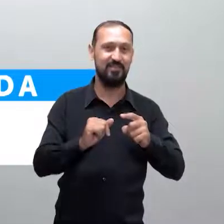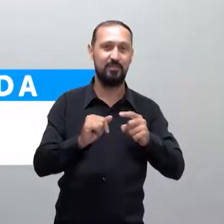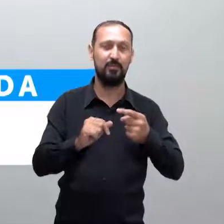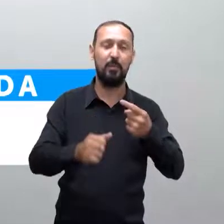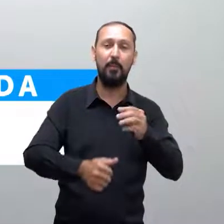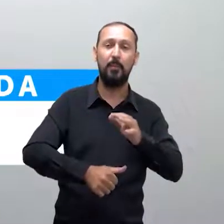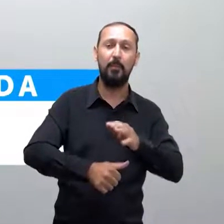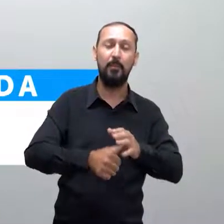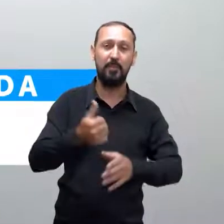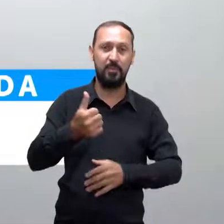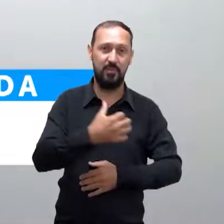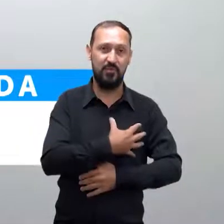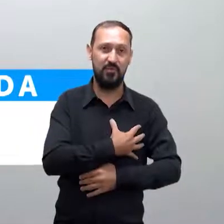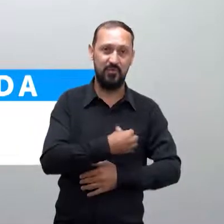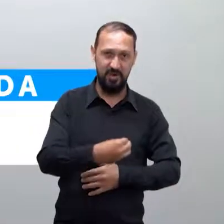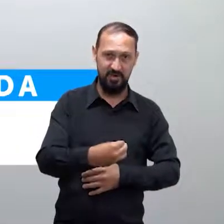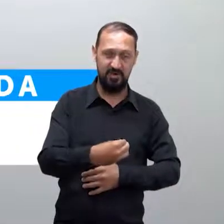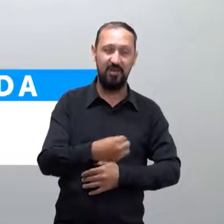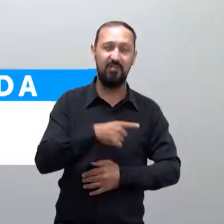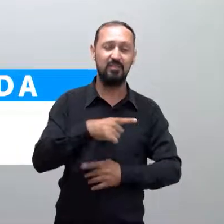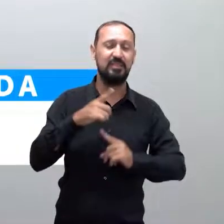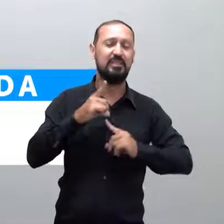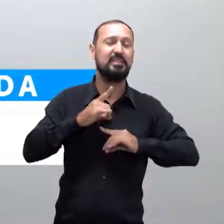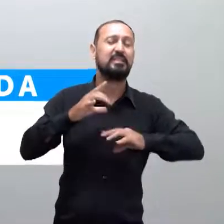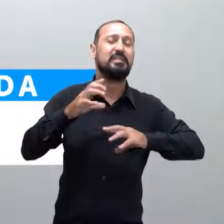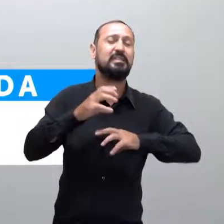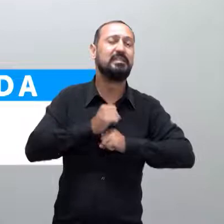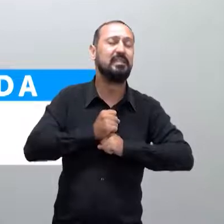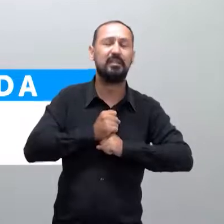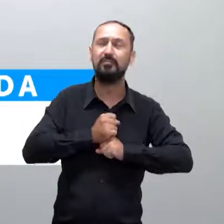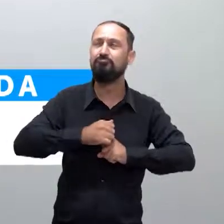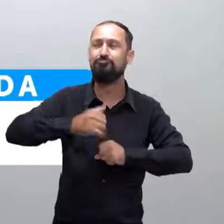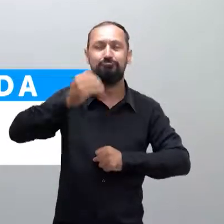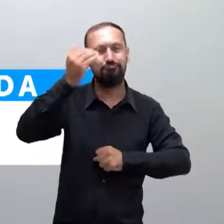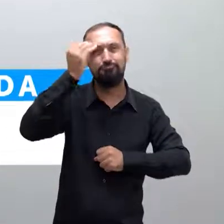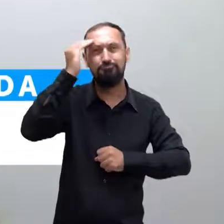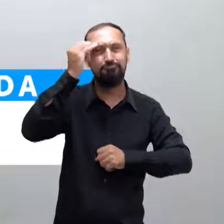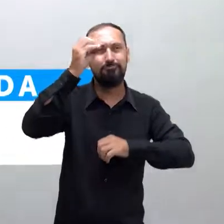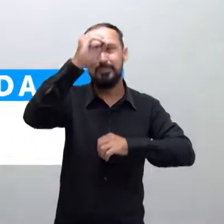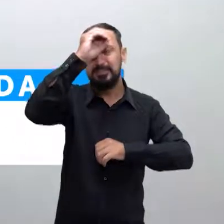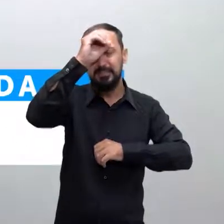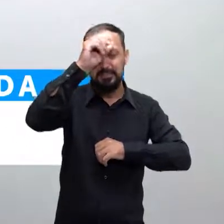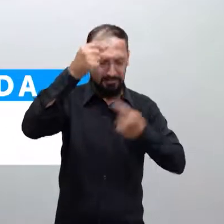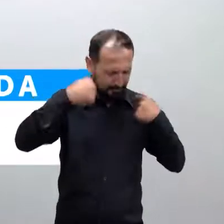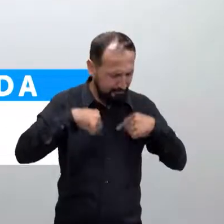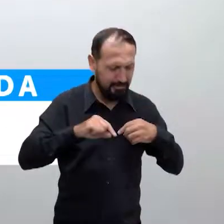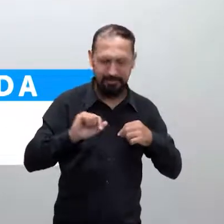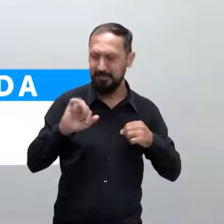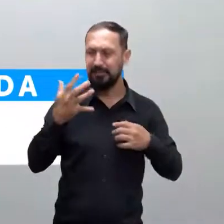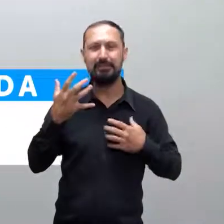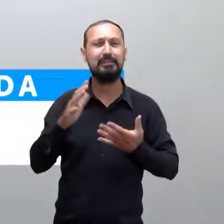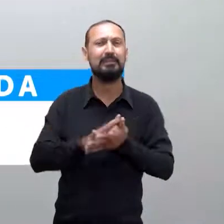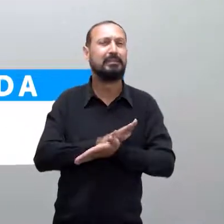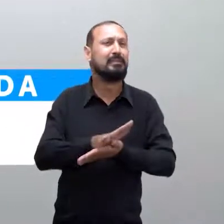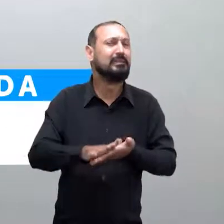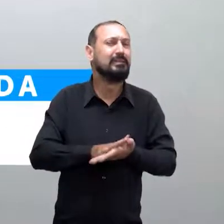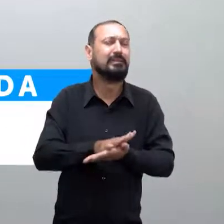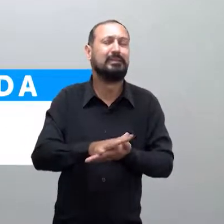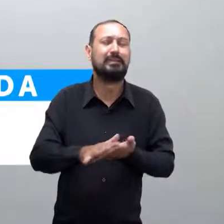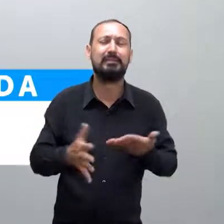filha, eu tive uma depressão e que eu não entendia muito bem o que estava acontecendo comigo naquele